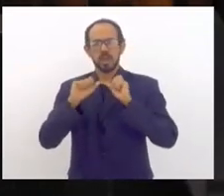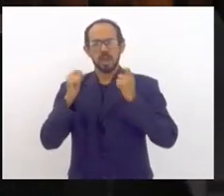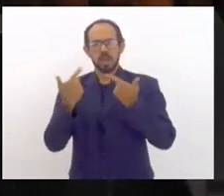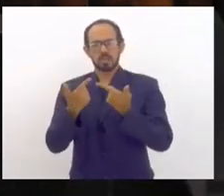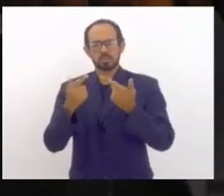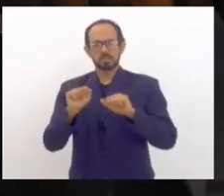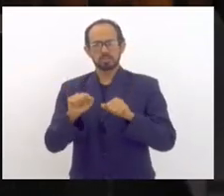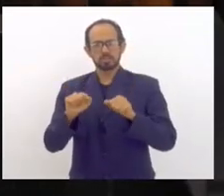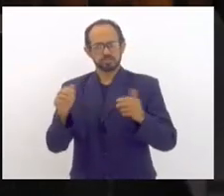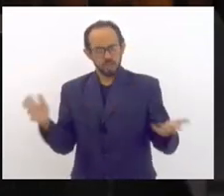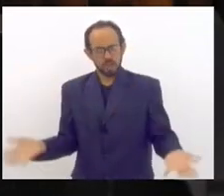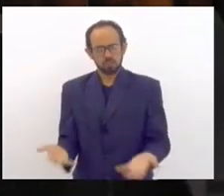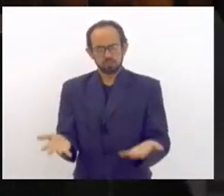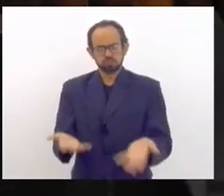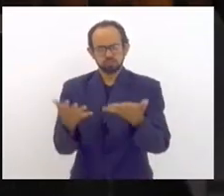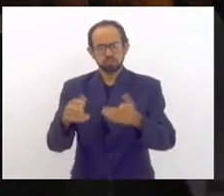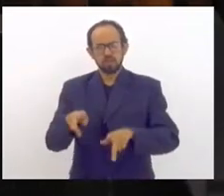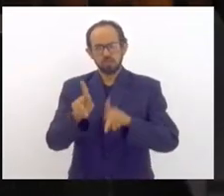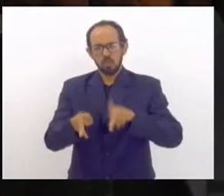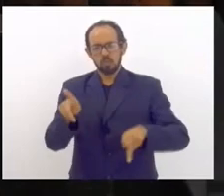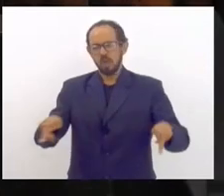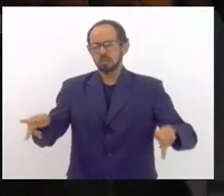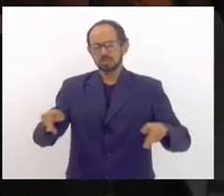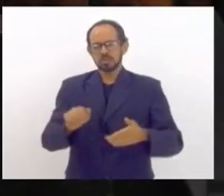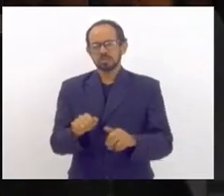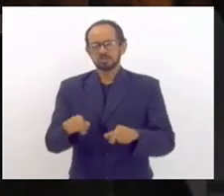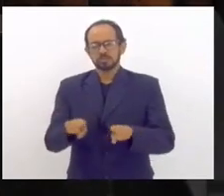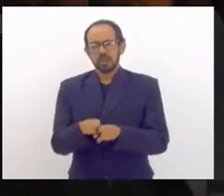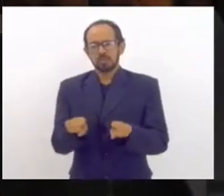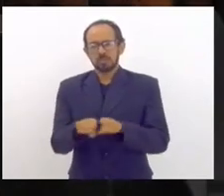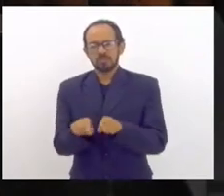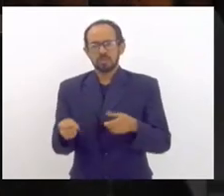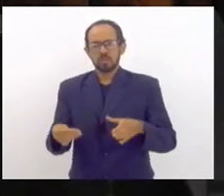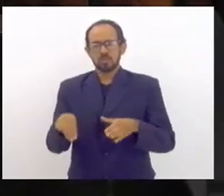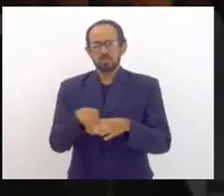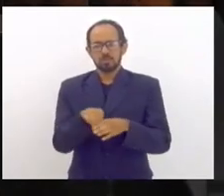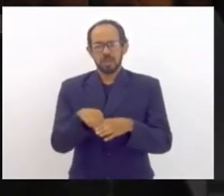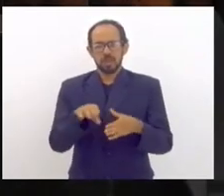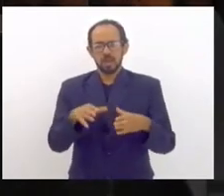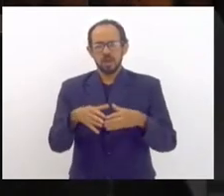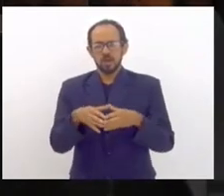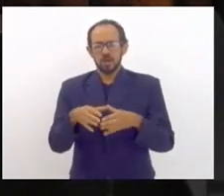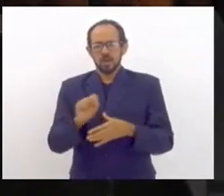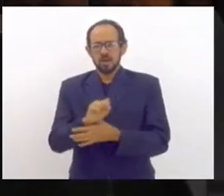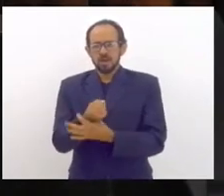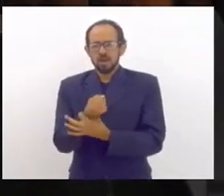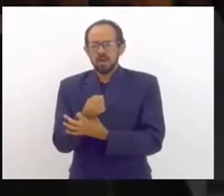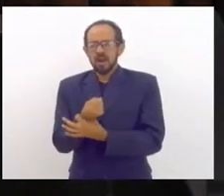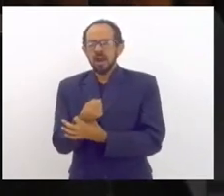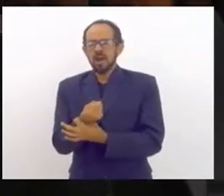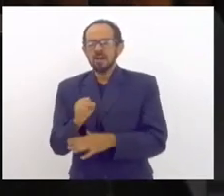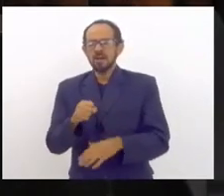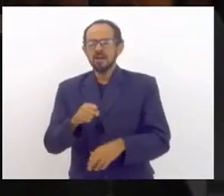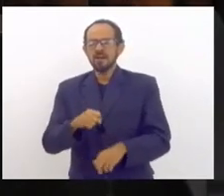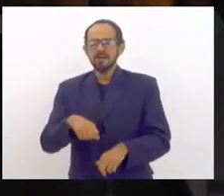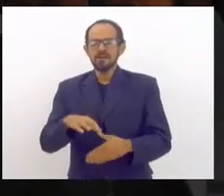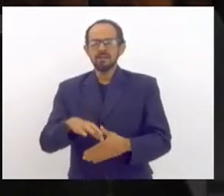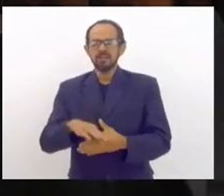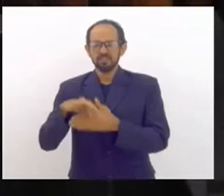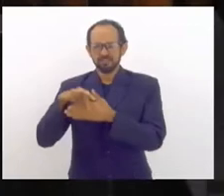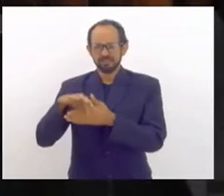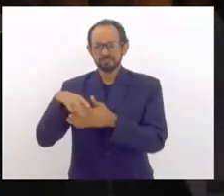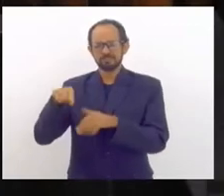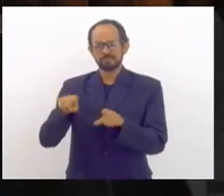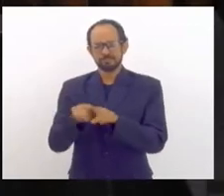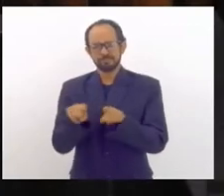conseguir trazer benefícios para toda a população. Também fiquei como membro da comissão de segurança, membro da comissão, membro titular. E eu,